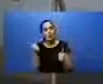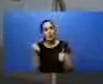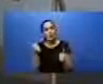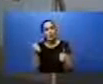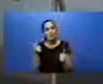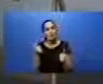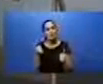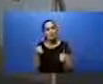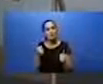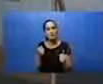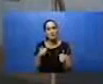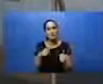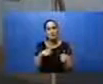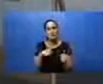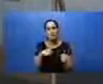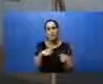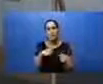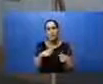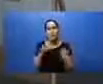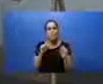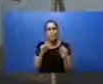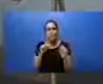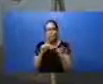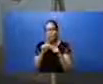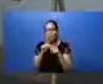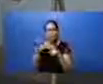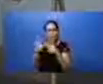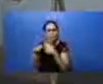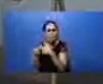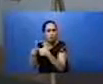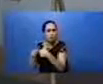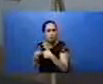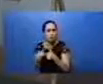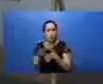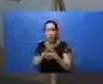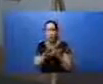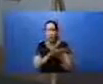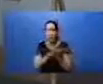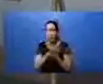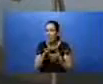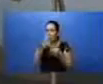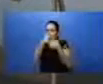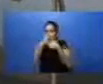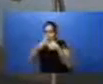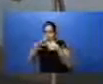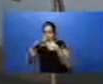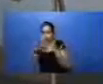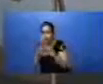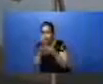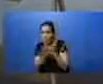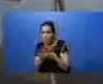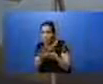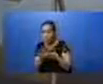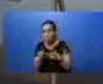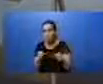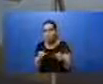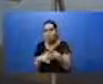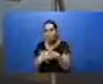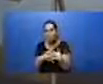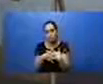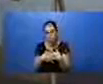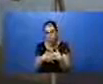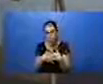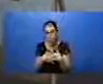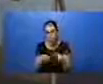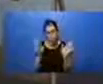permite fazer qualquer divisão de fração sem complicação. Então, ó, 3 dividido